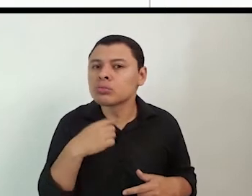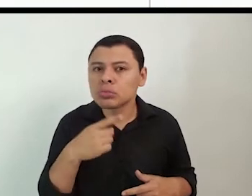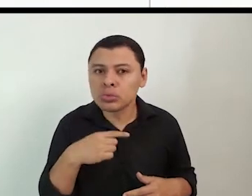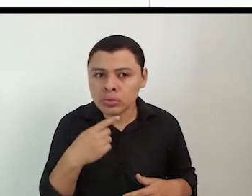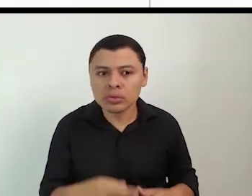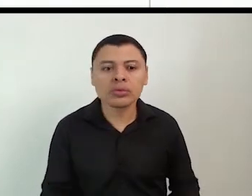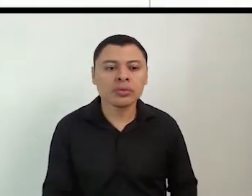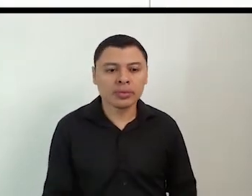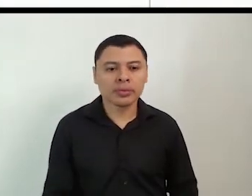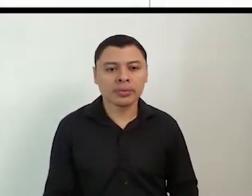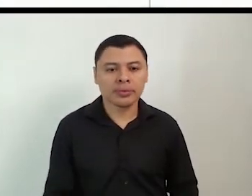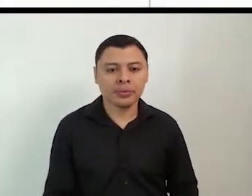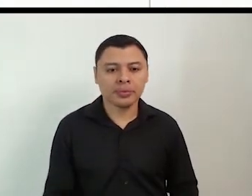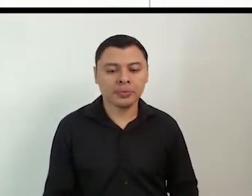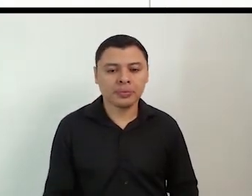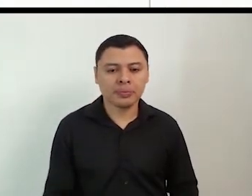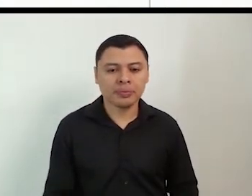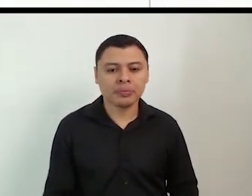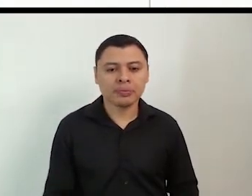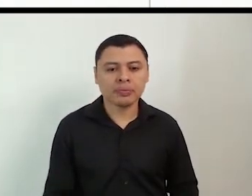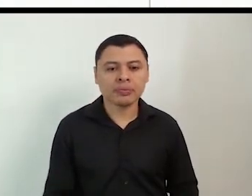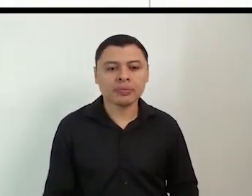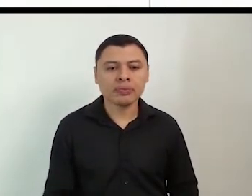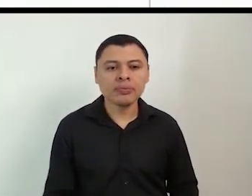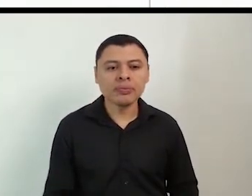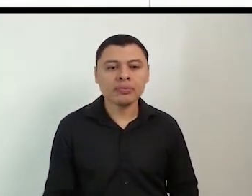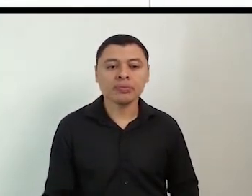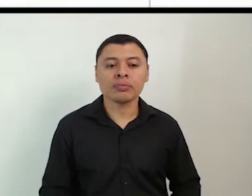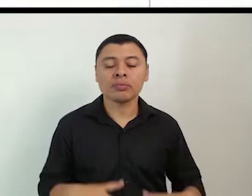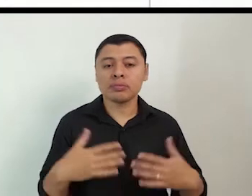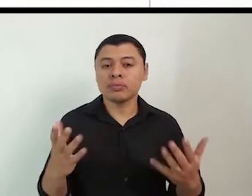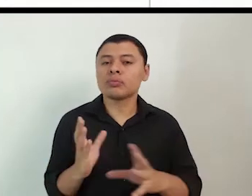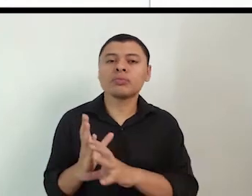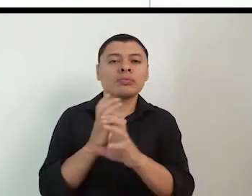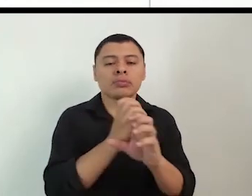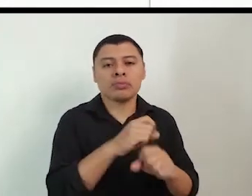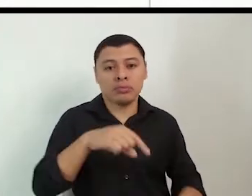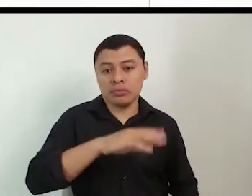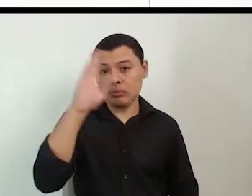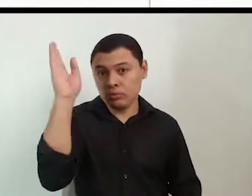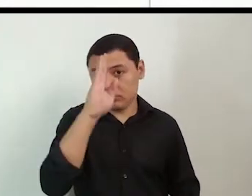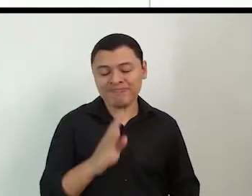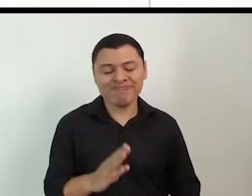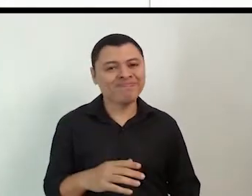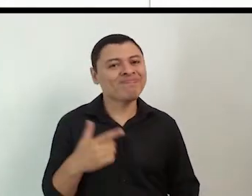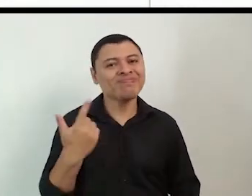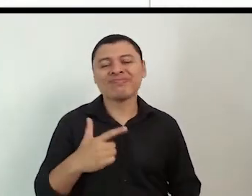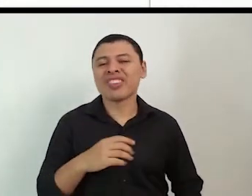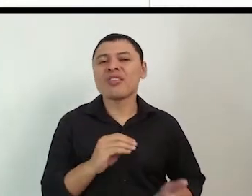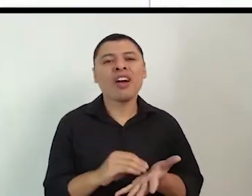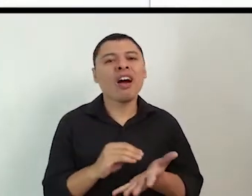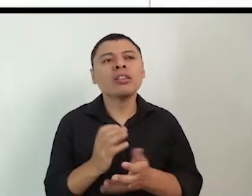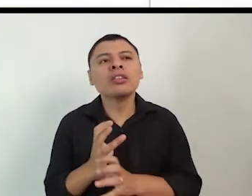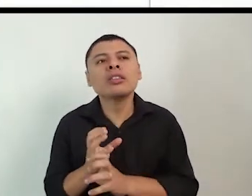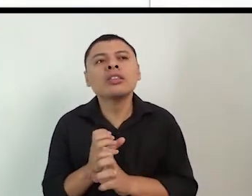E aí, indo um pouco para as estatísticas, no geral, no Brasil nós não temos muitos dados concretos,